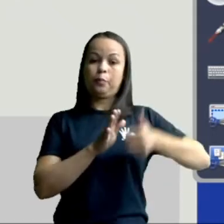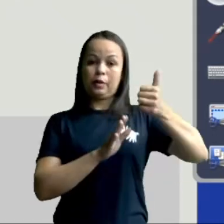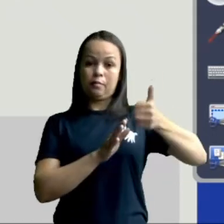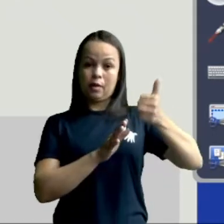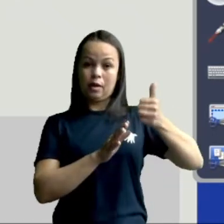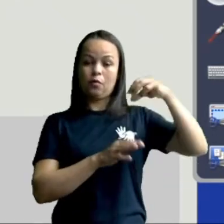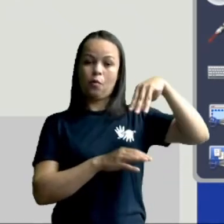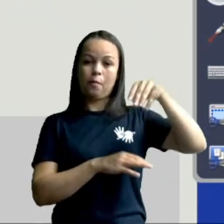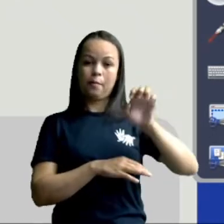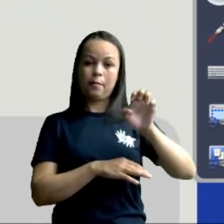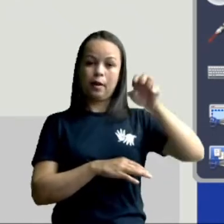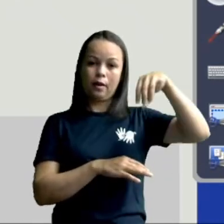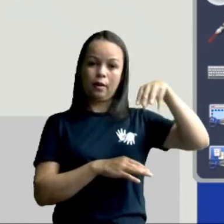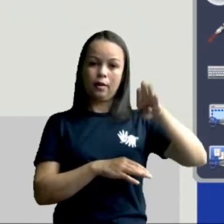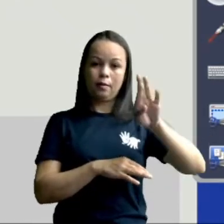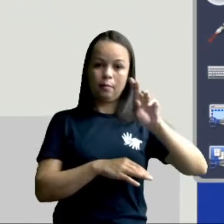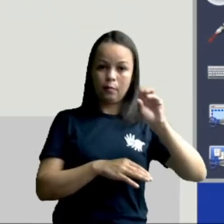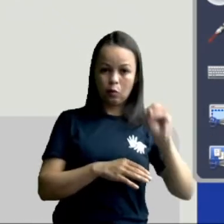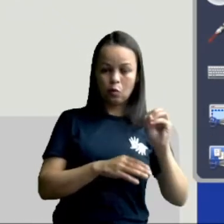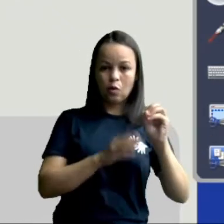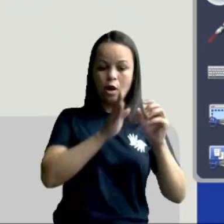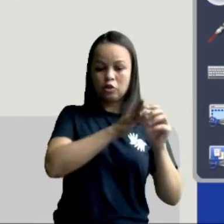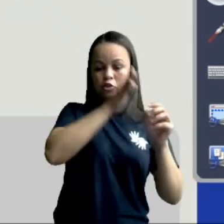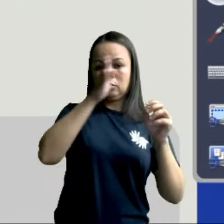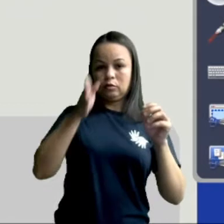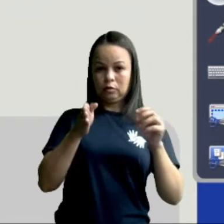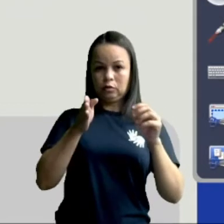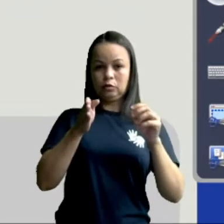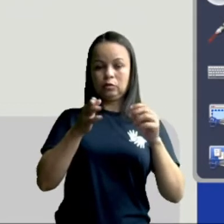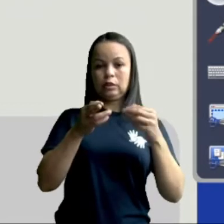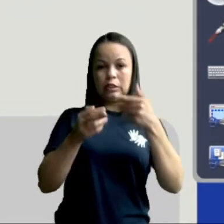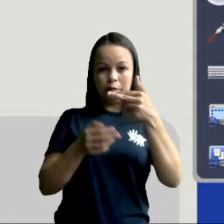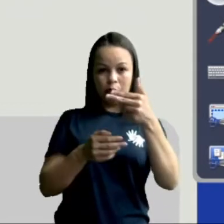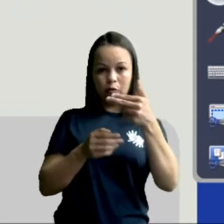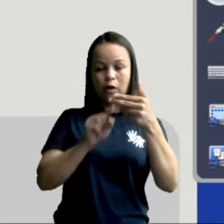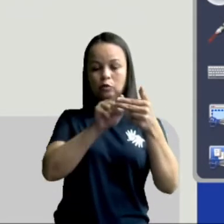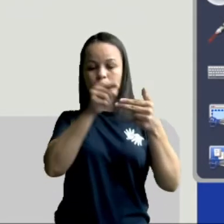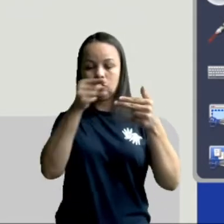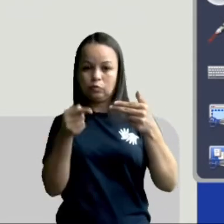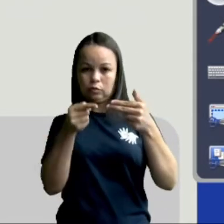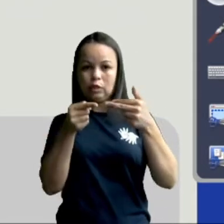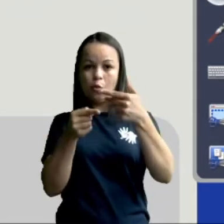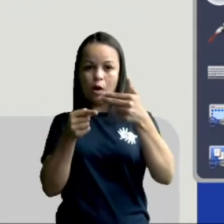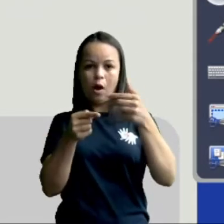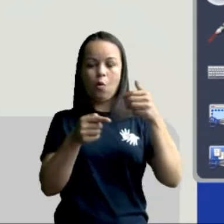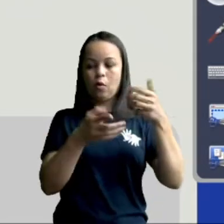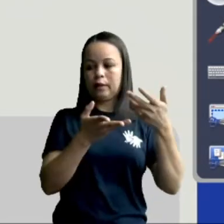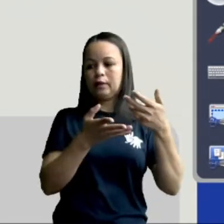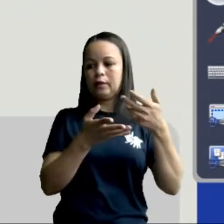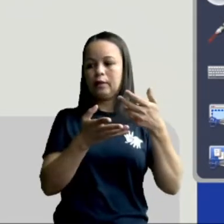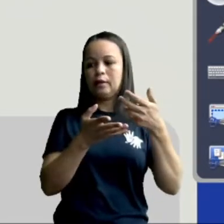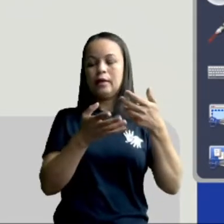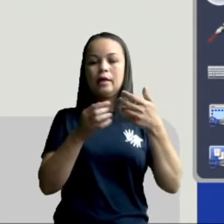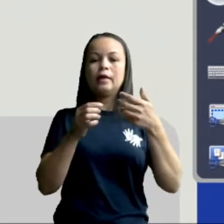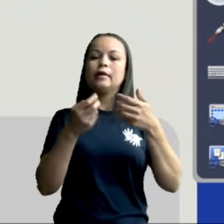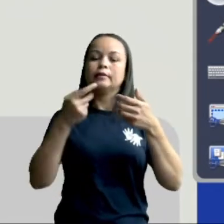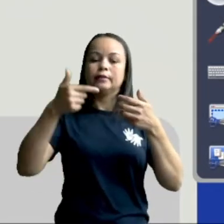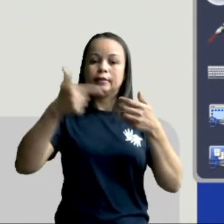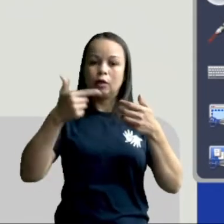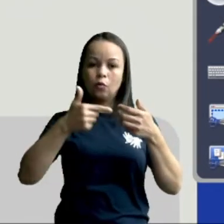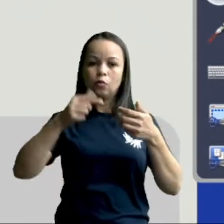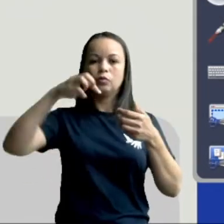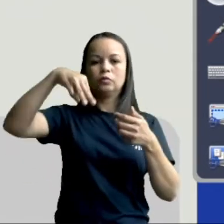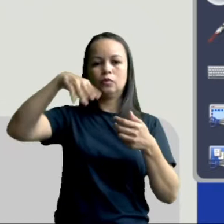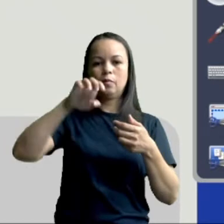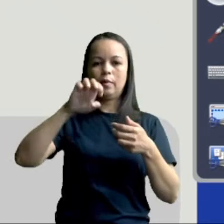membro. Já a expressão do outro lado do símbolo de igual, a gente chama de segundo membro. Então, é importante